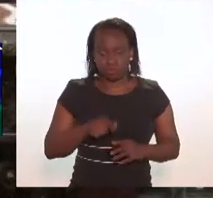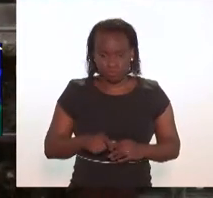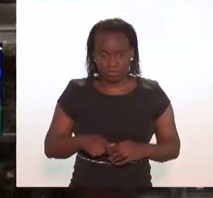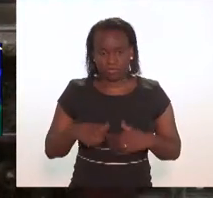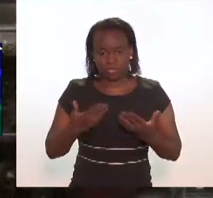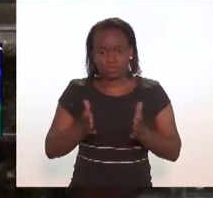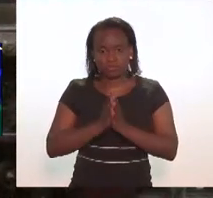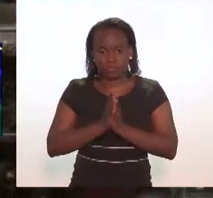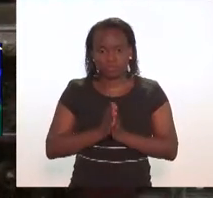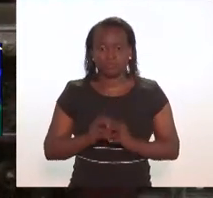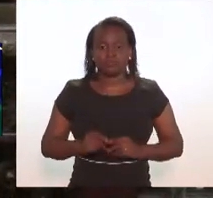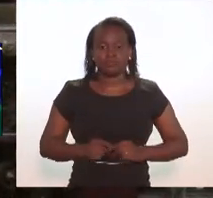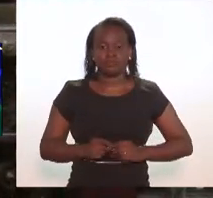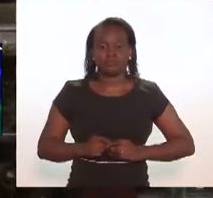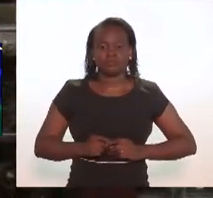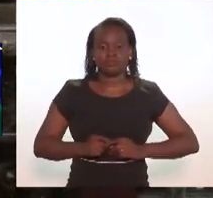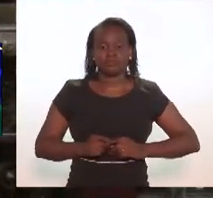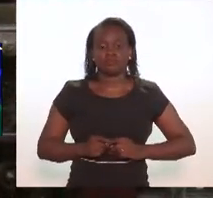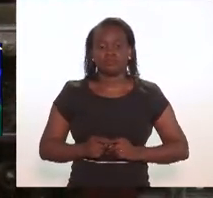Então, por favor.